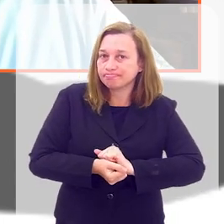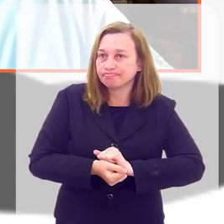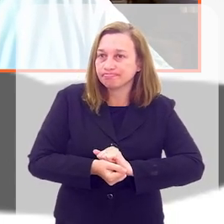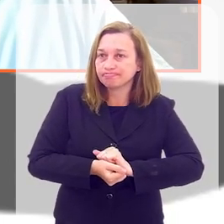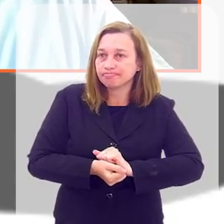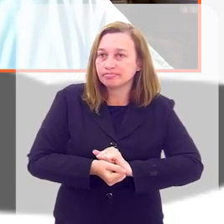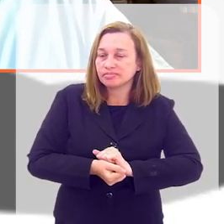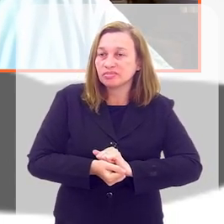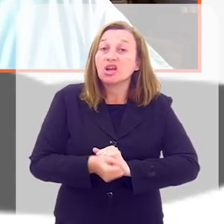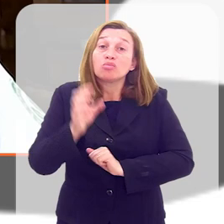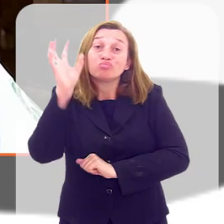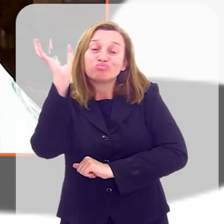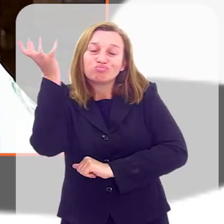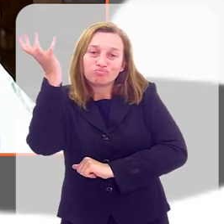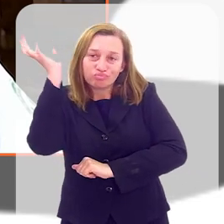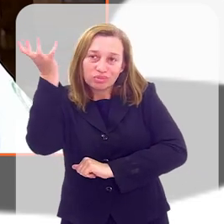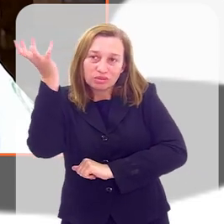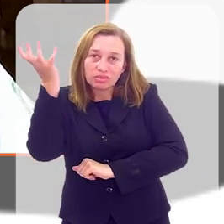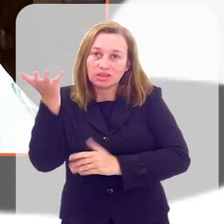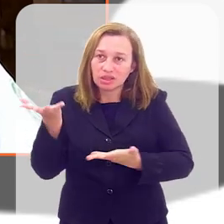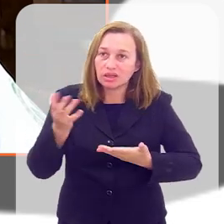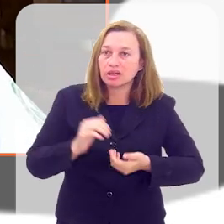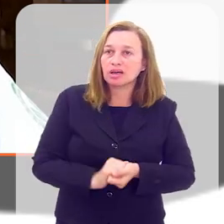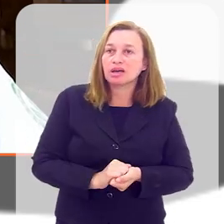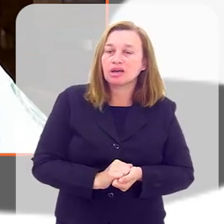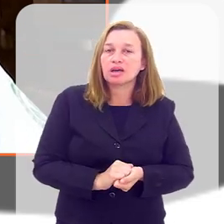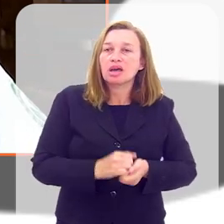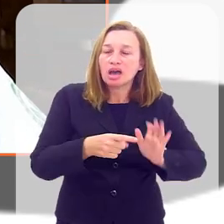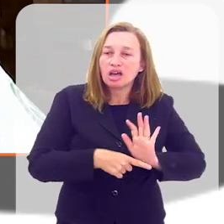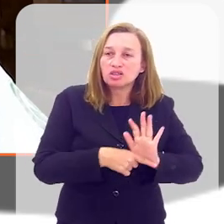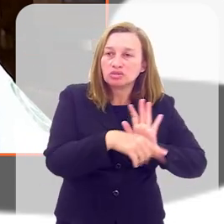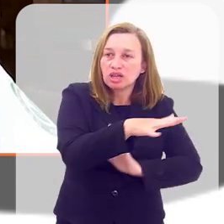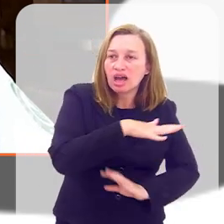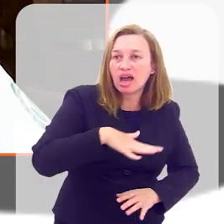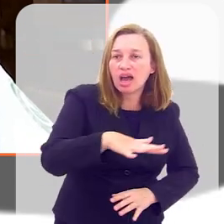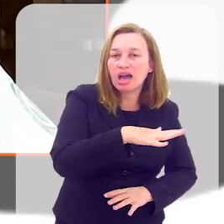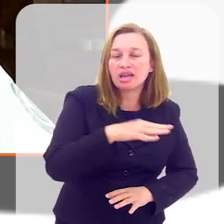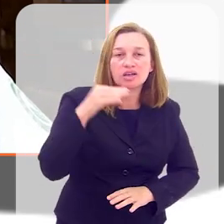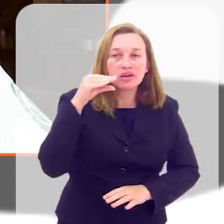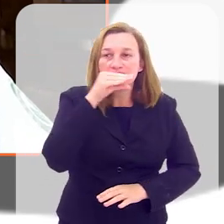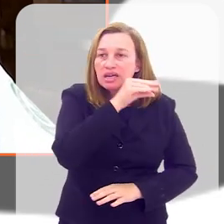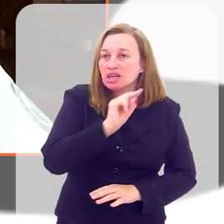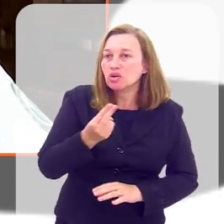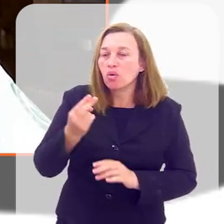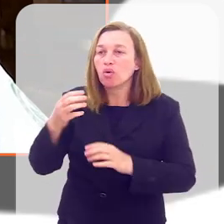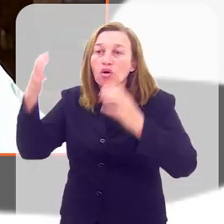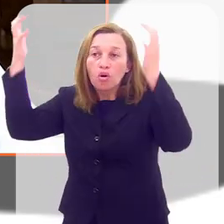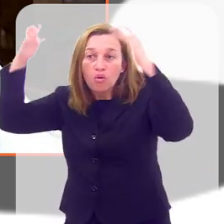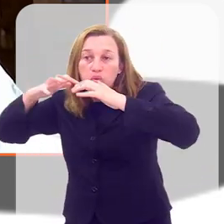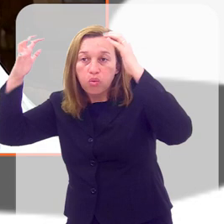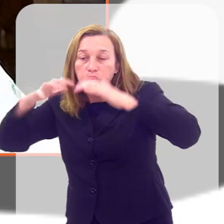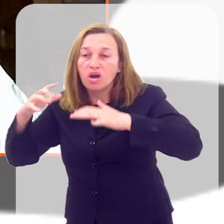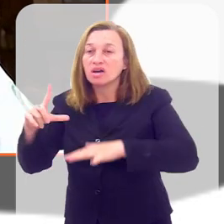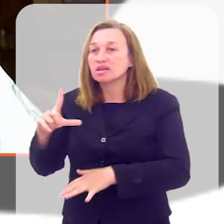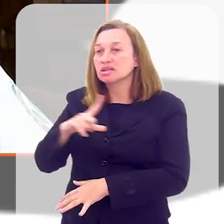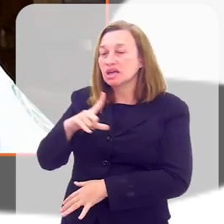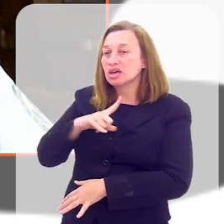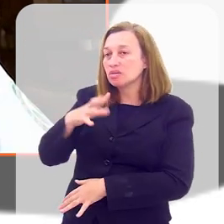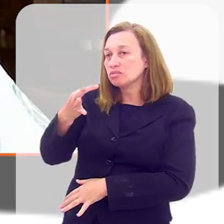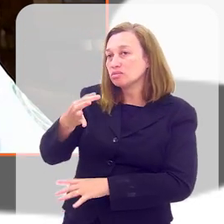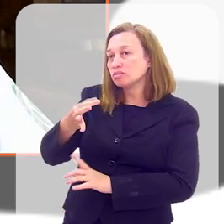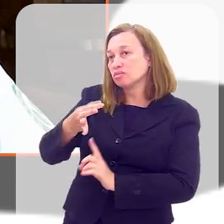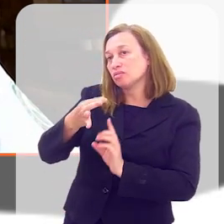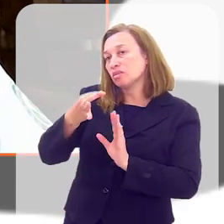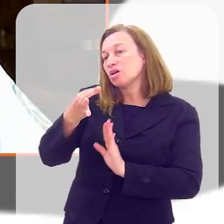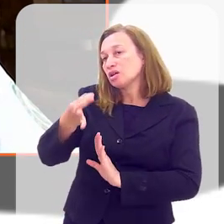adaptado digamos assim as questões climáticas né Ele atende tanto áreas de frias quanto horas a construir